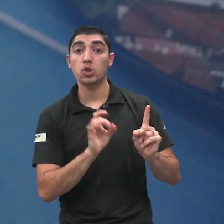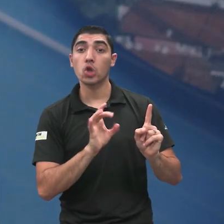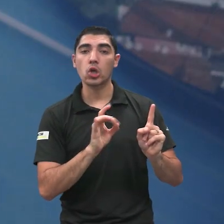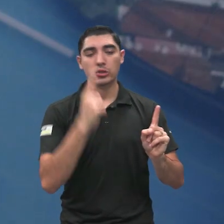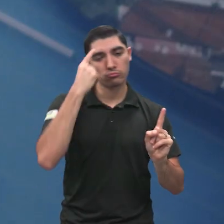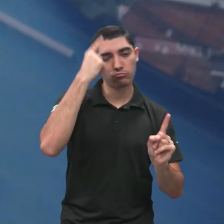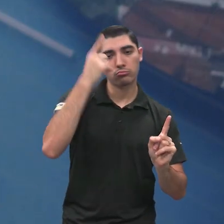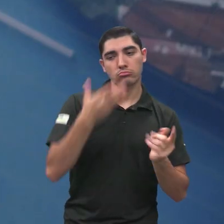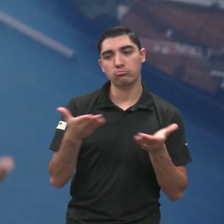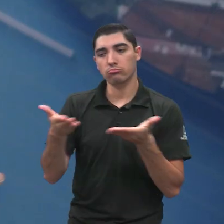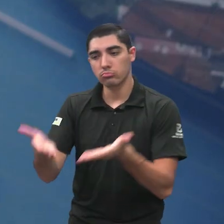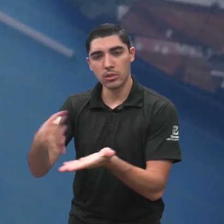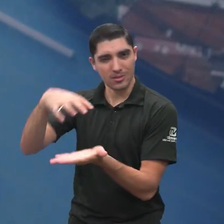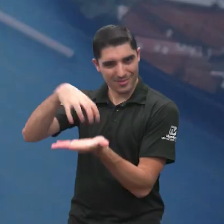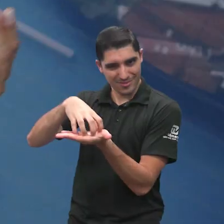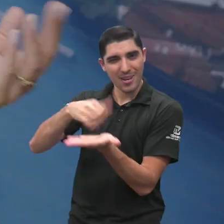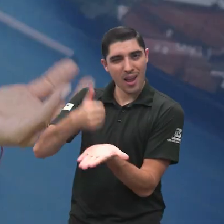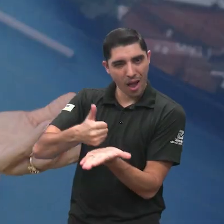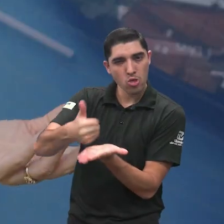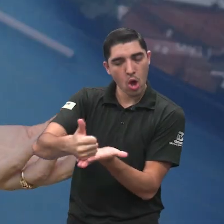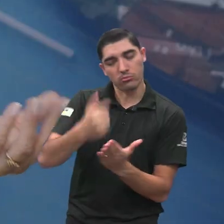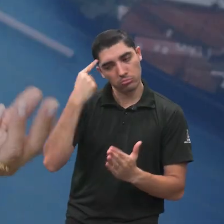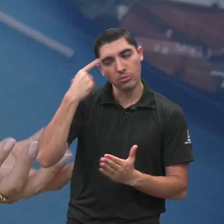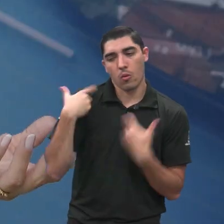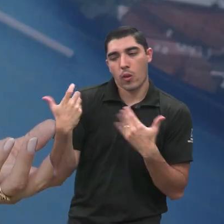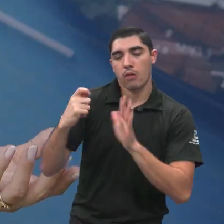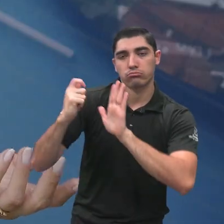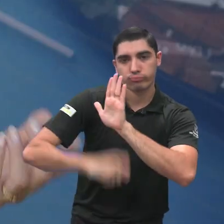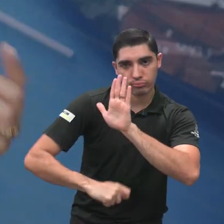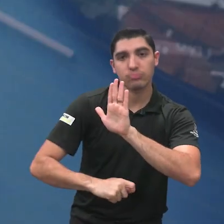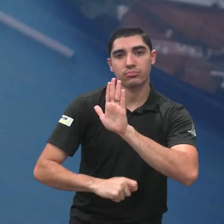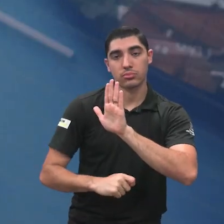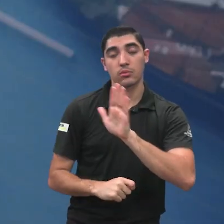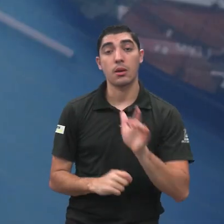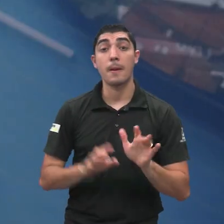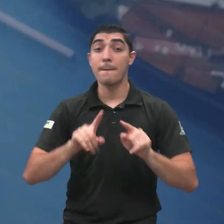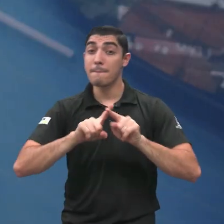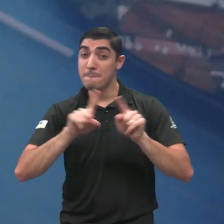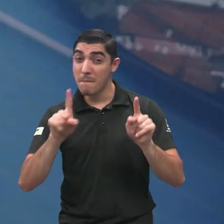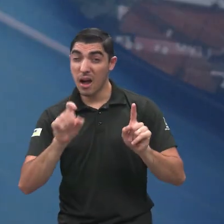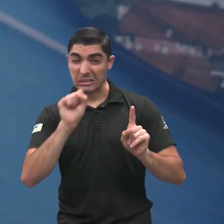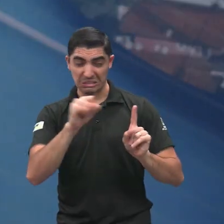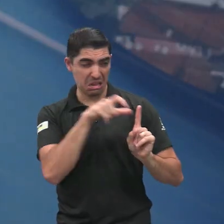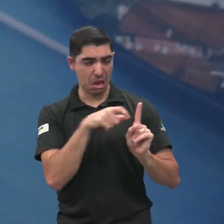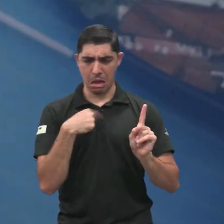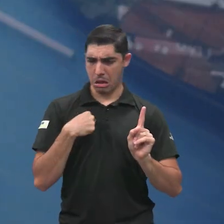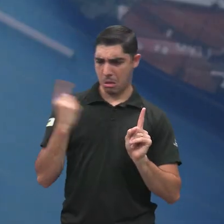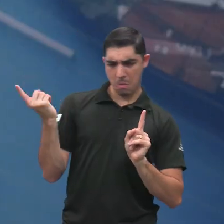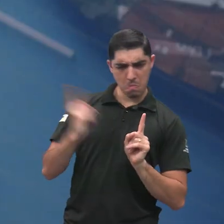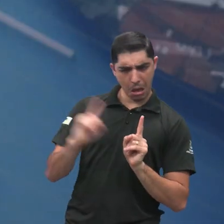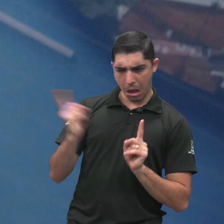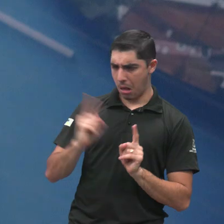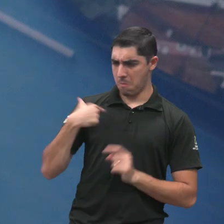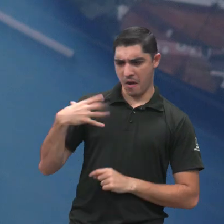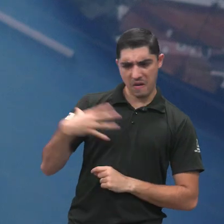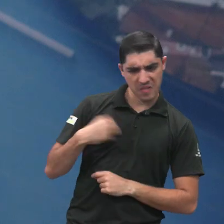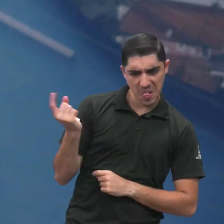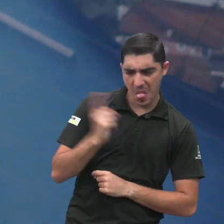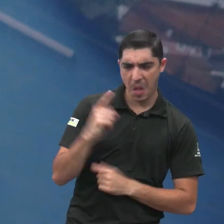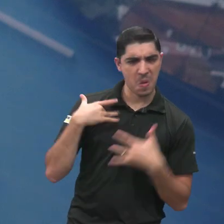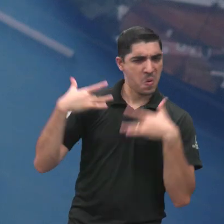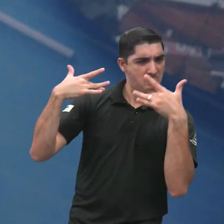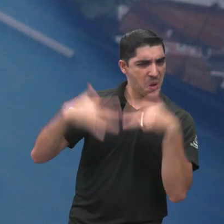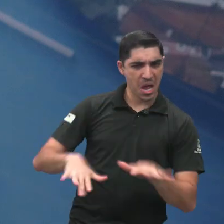no cartório com a mãe que vai poder, no caso, registrar. Mas se esse pai nega até o fim, assim, mas